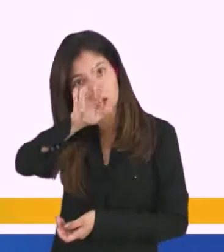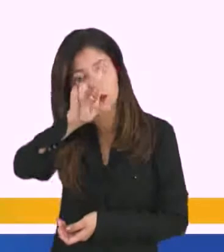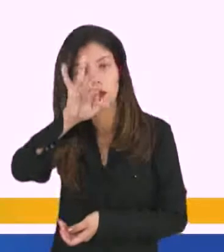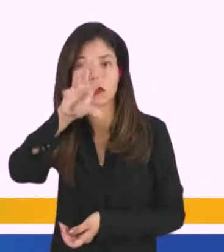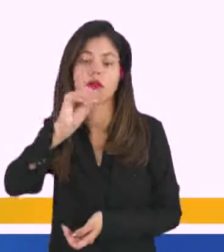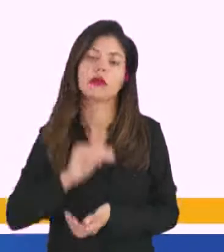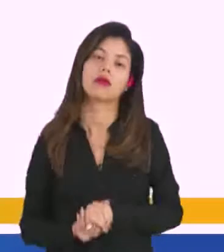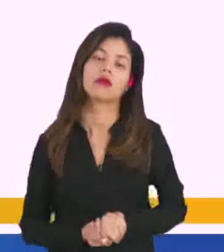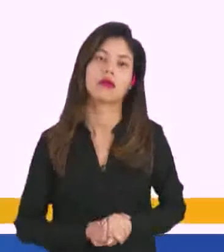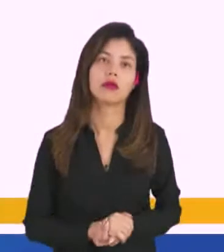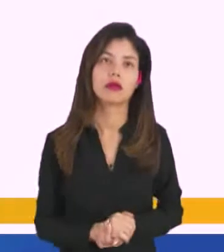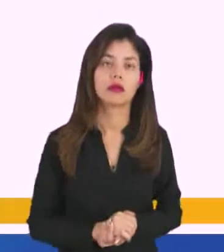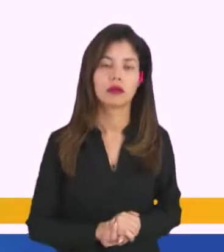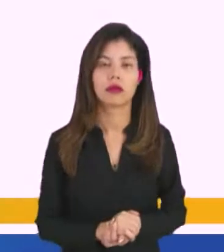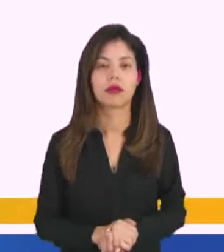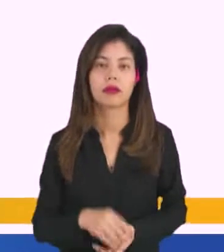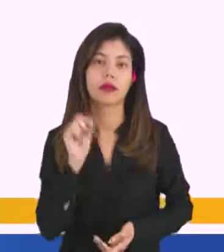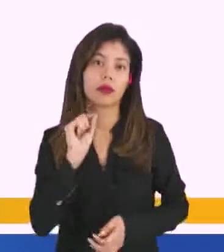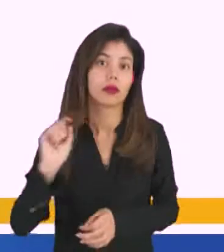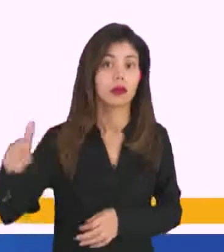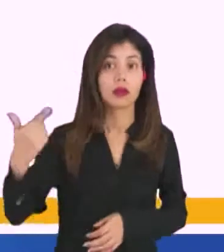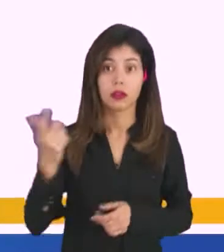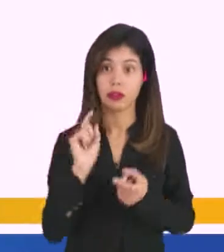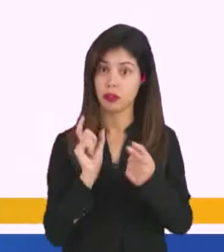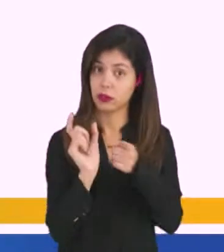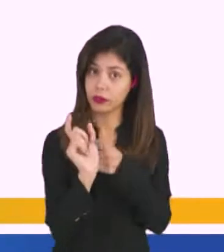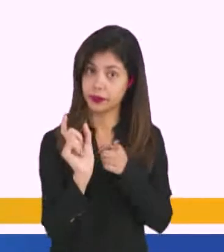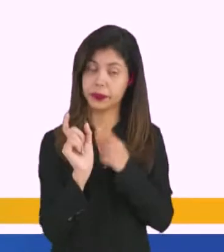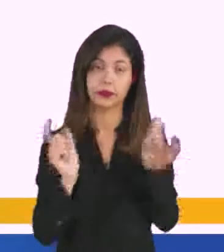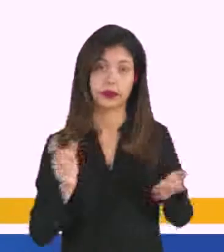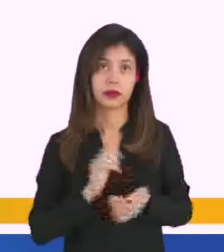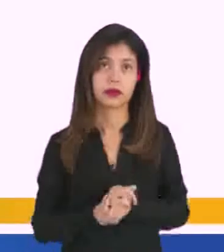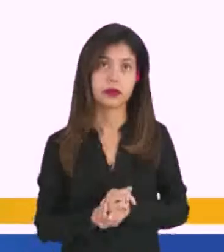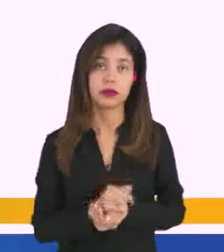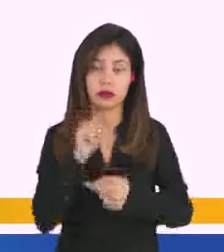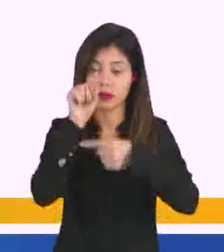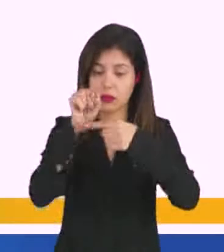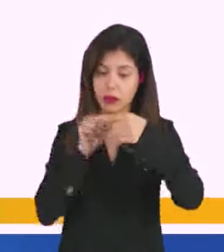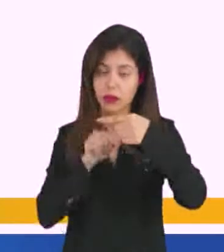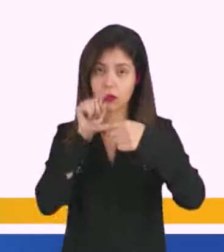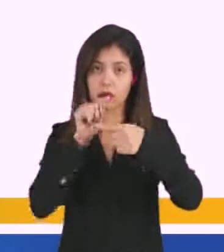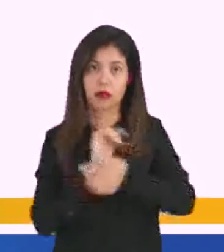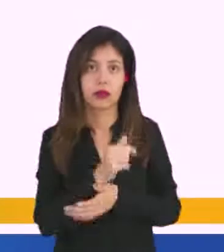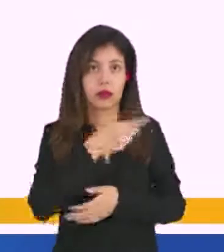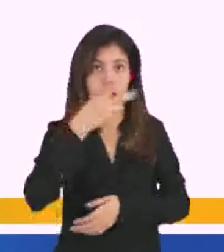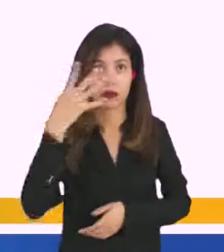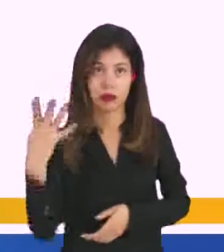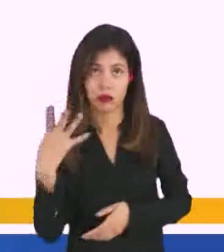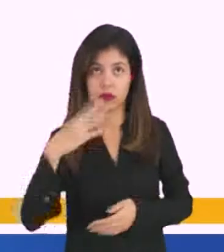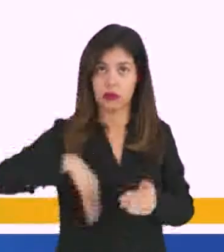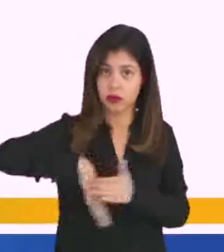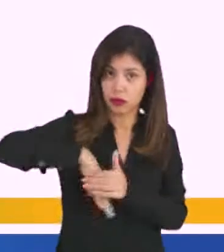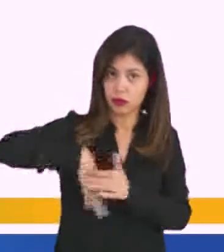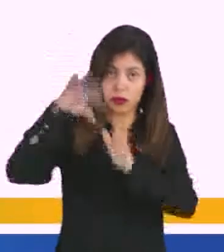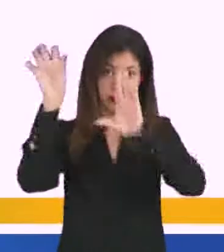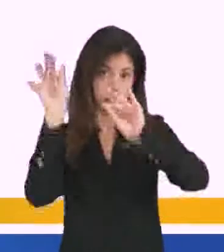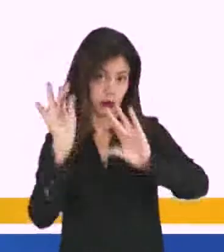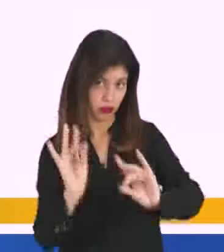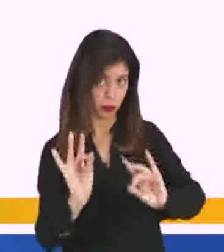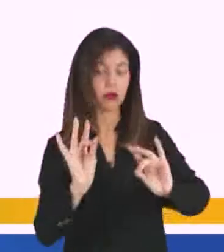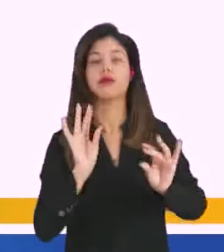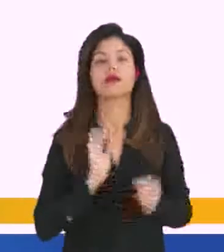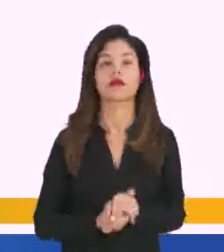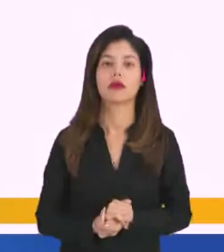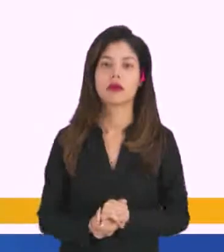Então, o que seria essa frequência relativa em outras palavras, né? Seria a divisão entre a quantidade de gols de cada